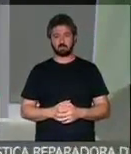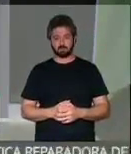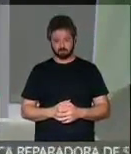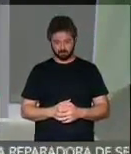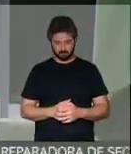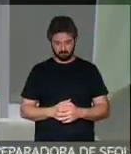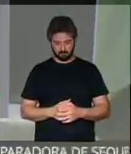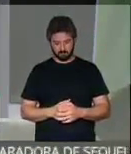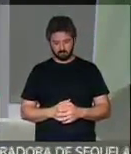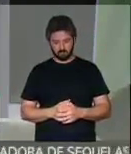Presidente. Senhor deputado.